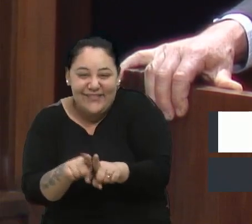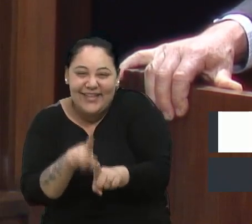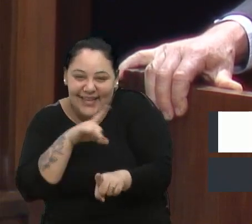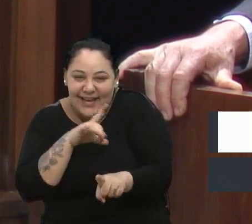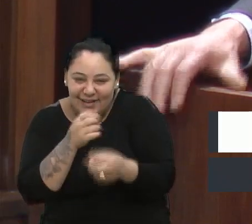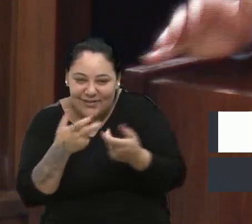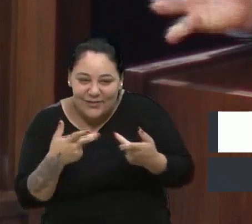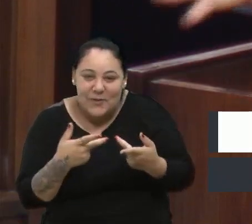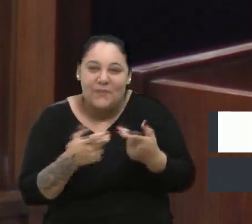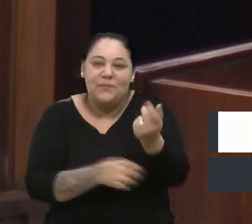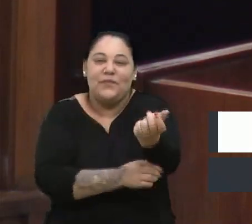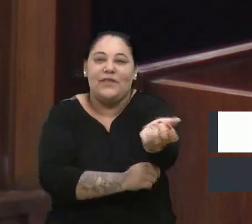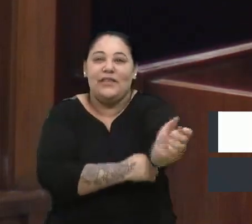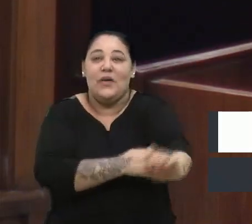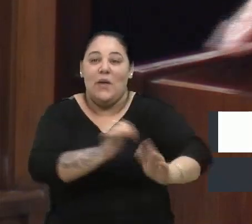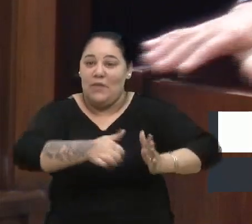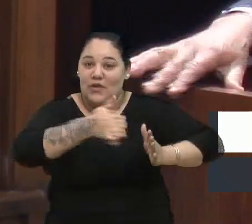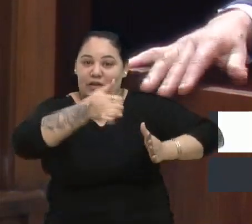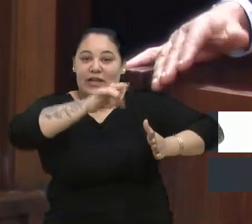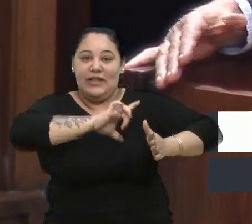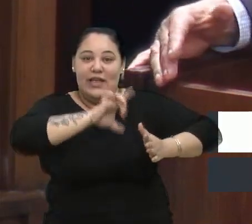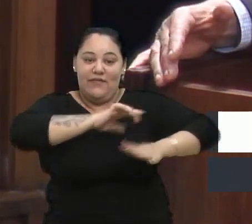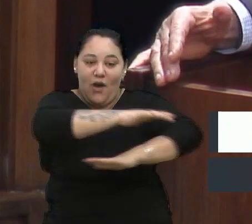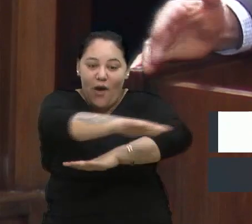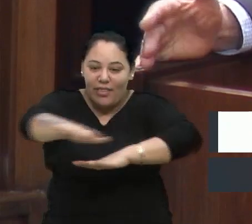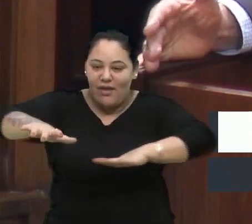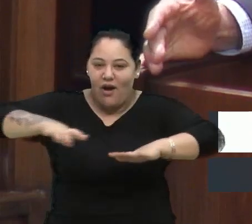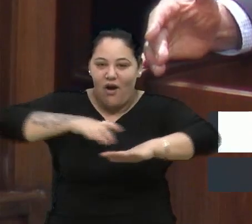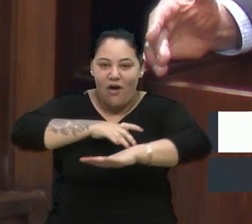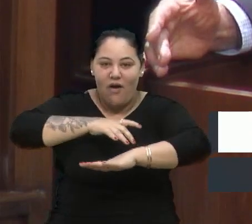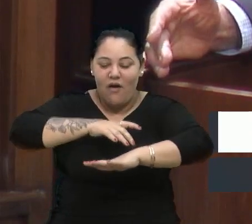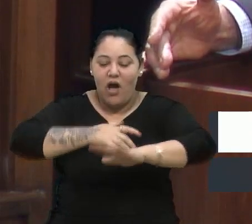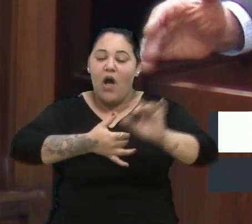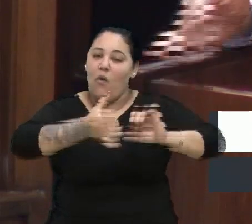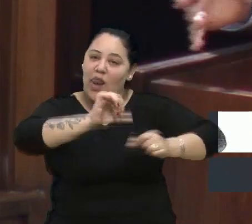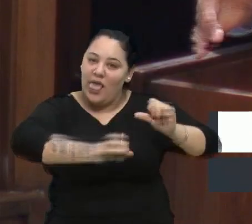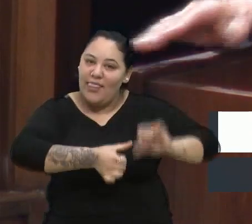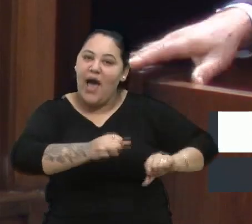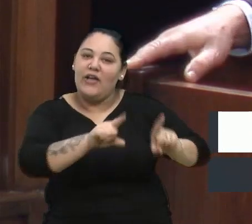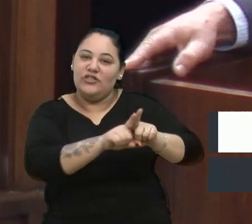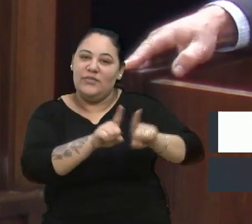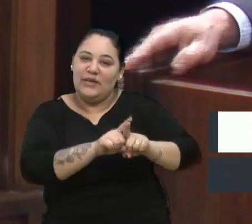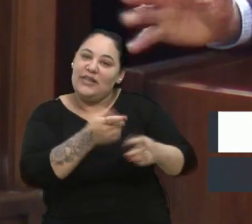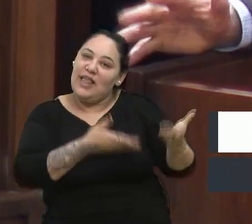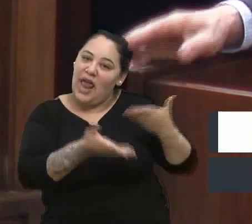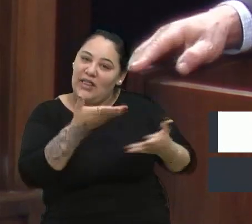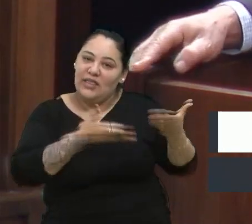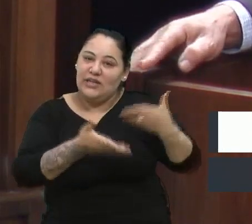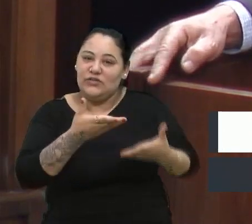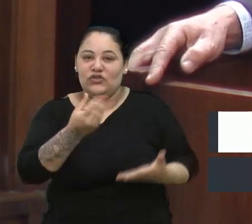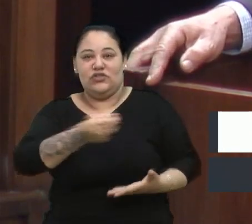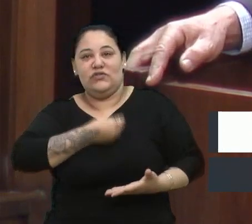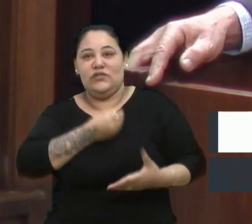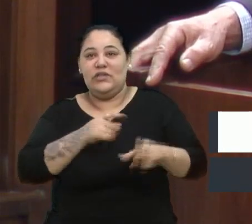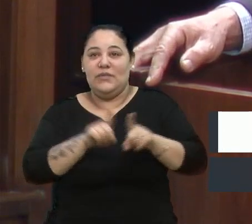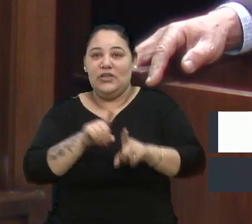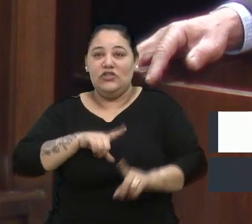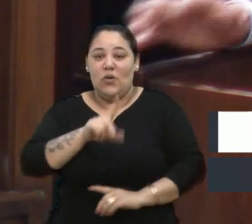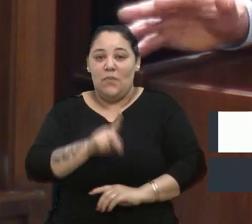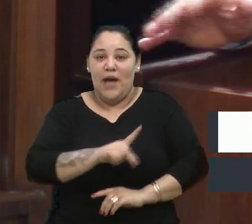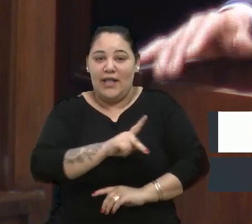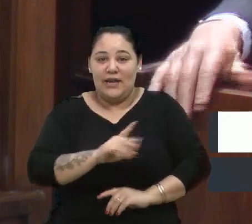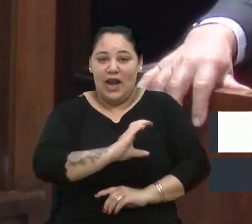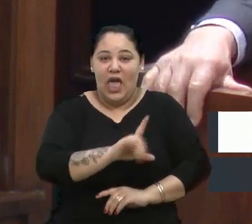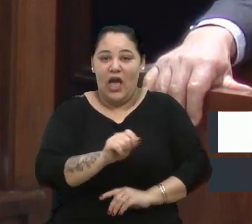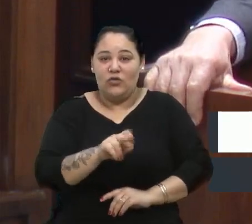principalmente, a melhoria que houve ao entorno ali, a qualidade, quando se trata de vidas, estava ali o padre Cláudio, e